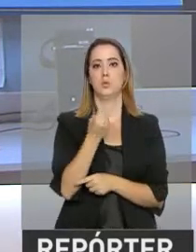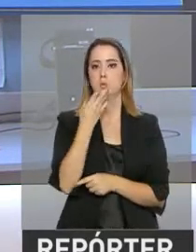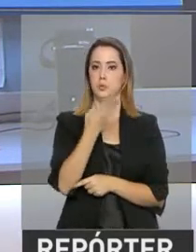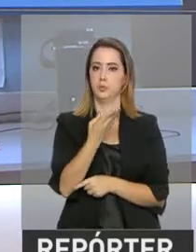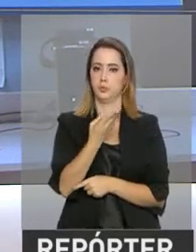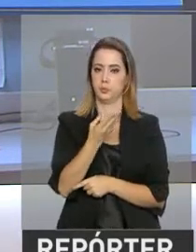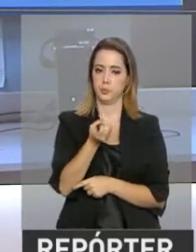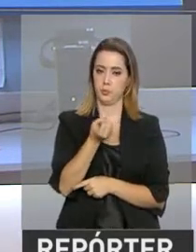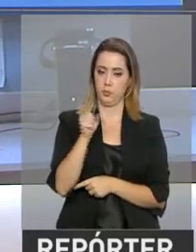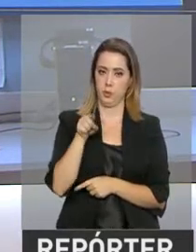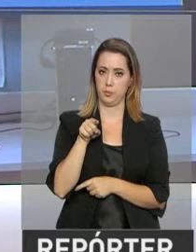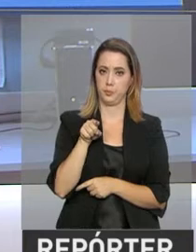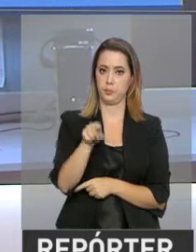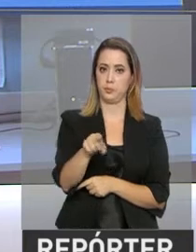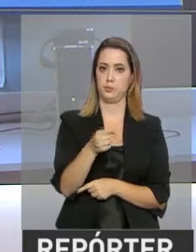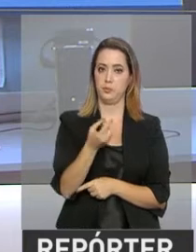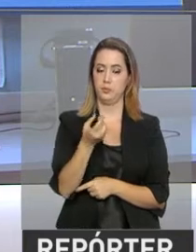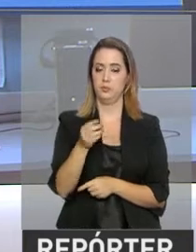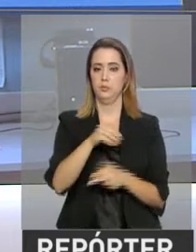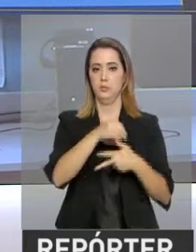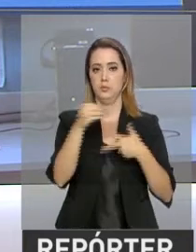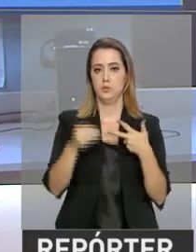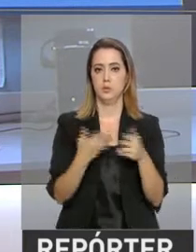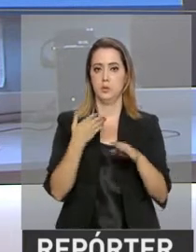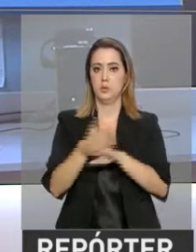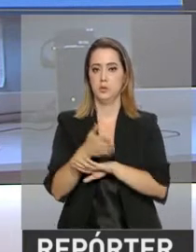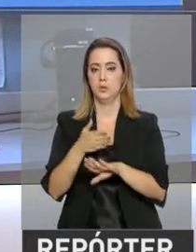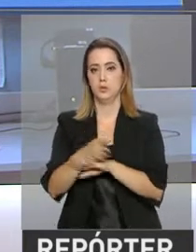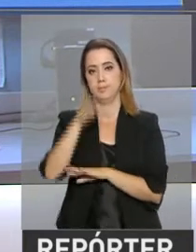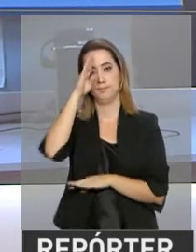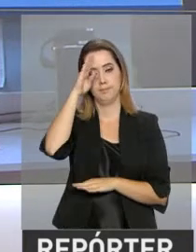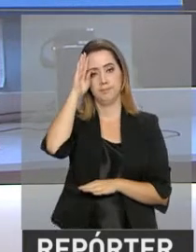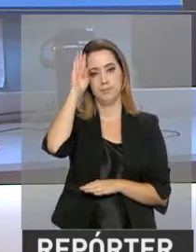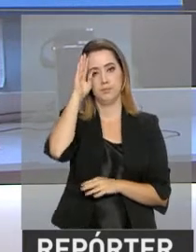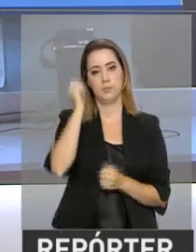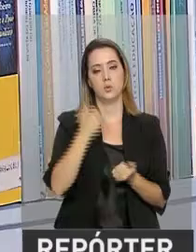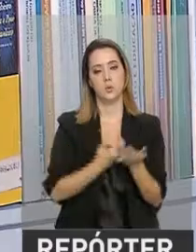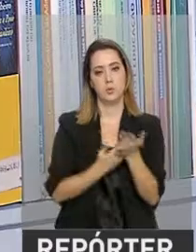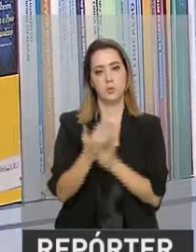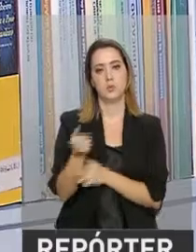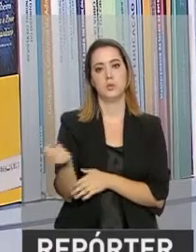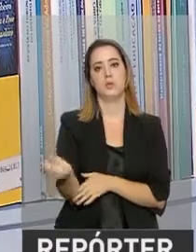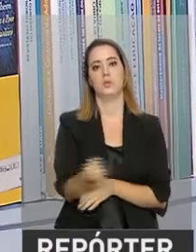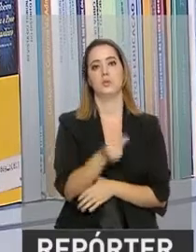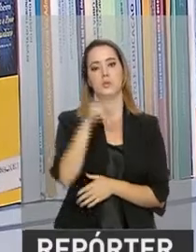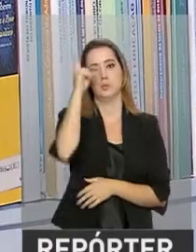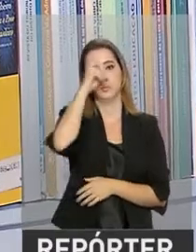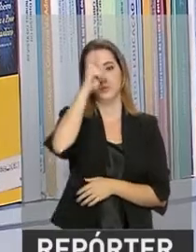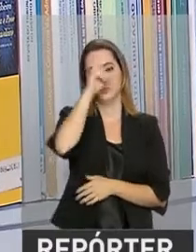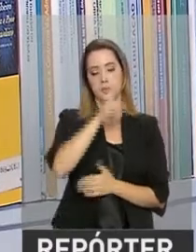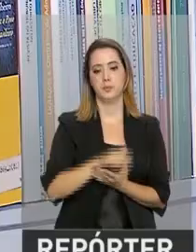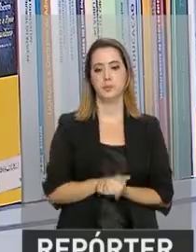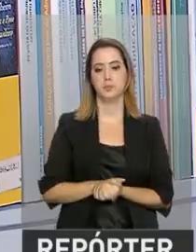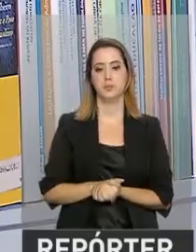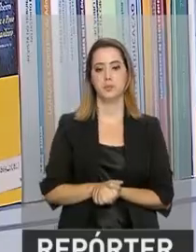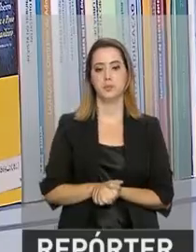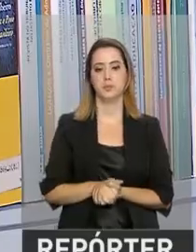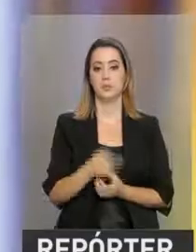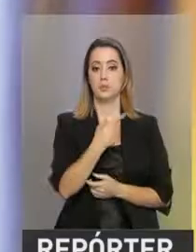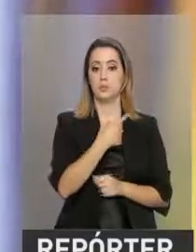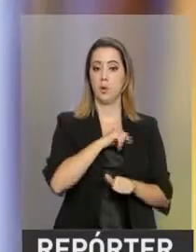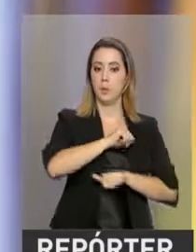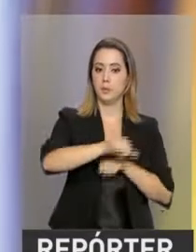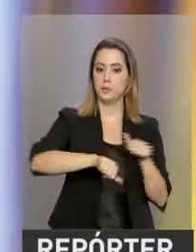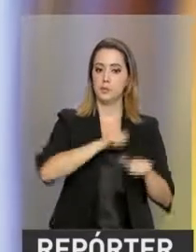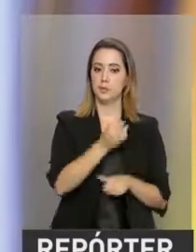entrou para a faculdade está prestes a começar a escrever uma nova história uma chance de mudar de vida